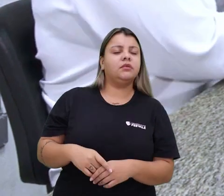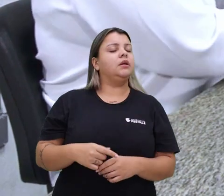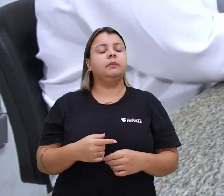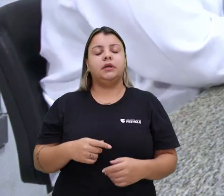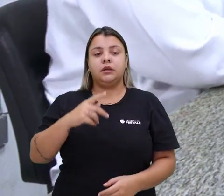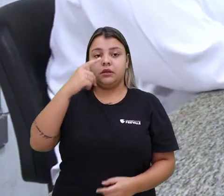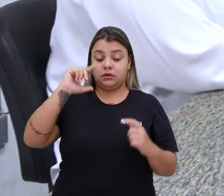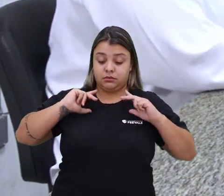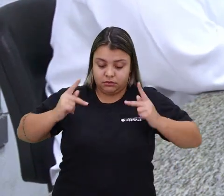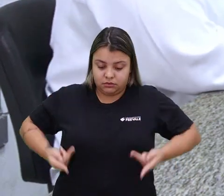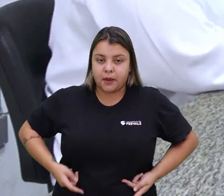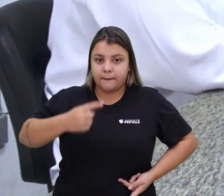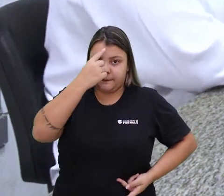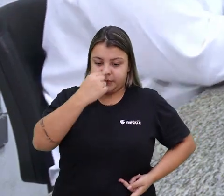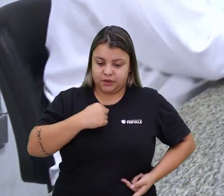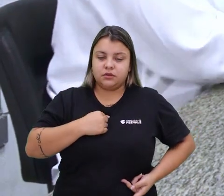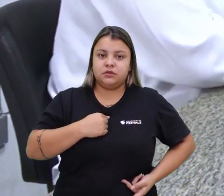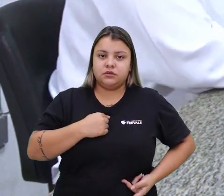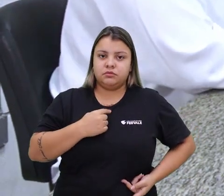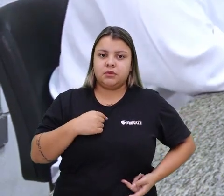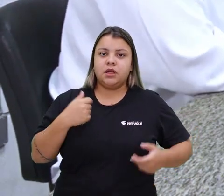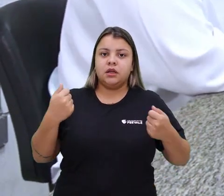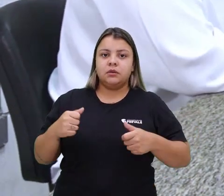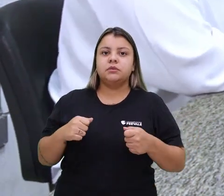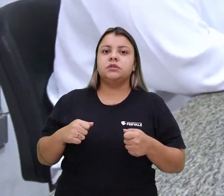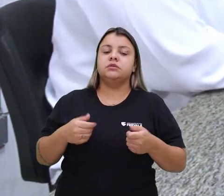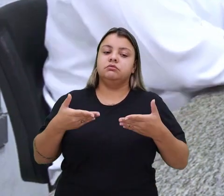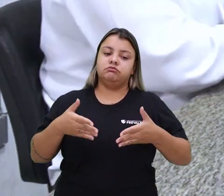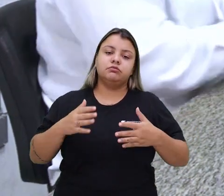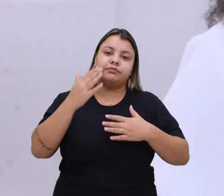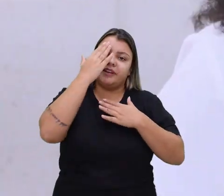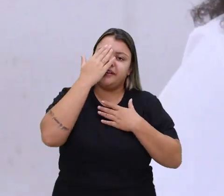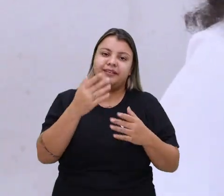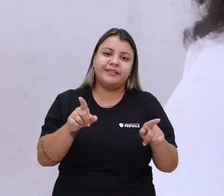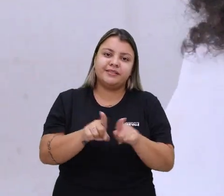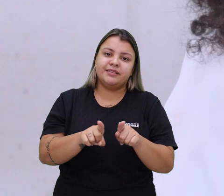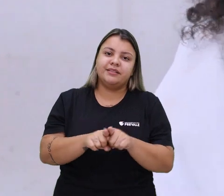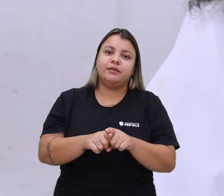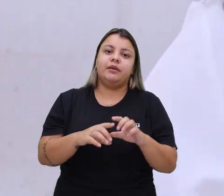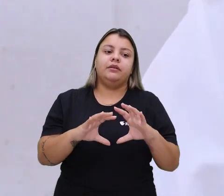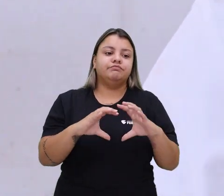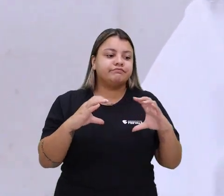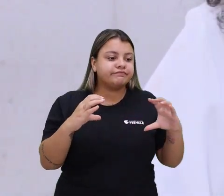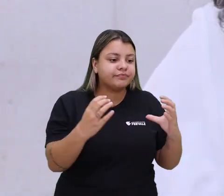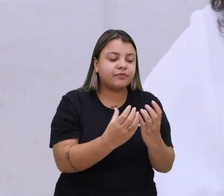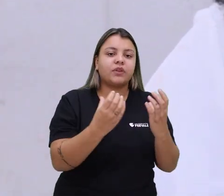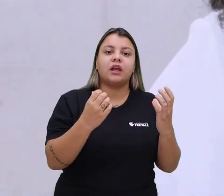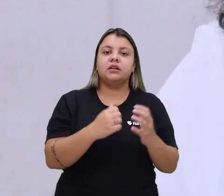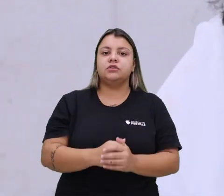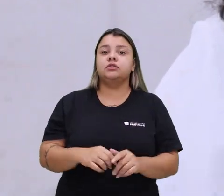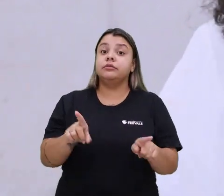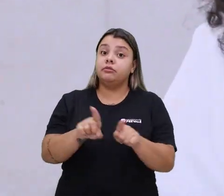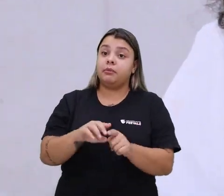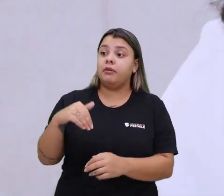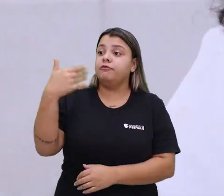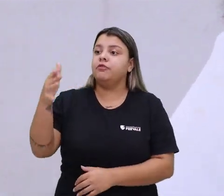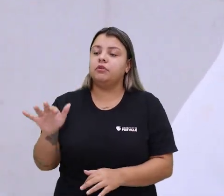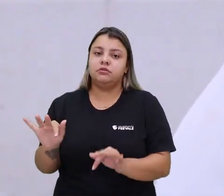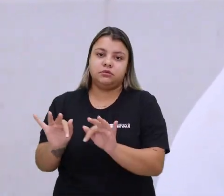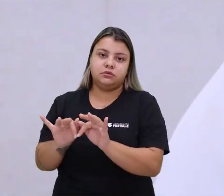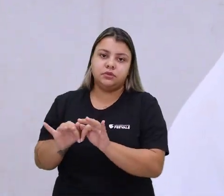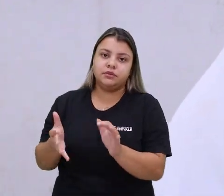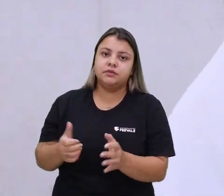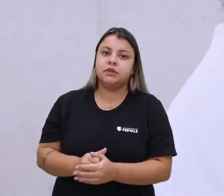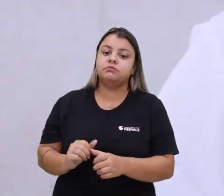sou pensando no meu profissional eu devo muito à rede eu devo muito a outras pessoas que tão ali fora da Universidade mas que dão esse